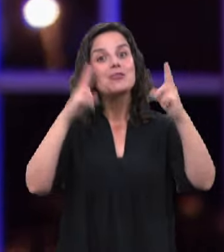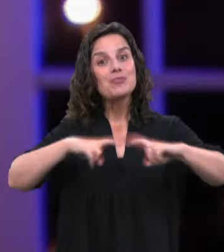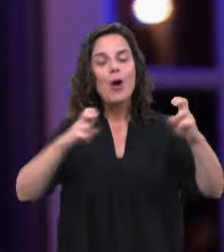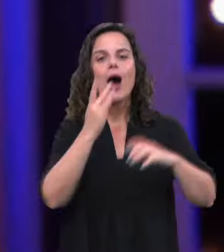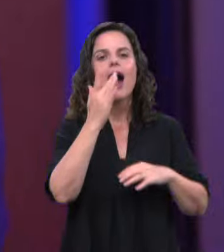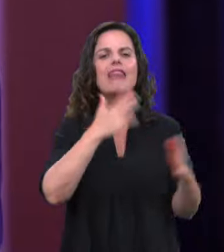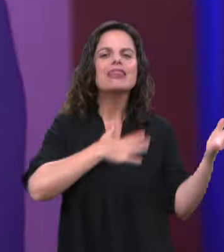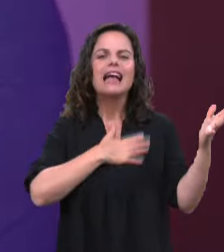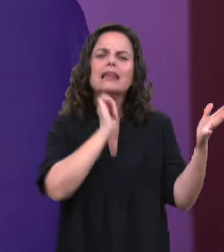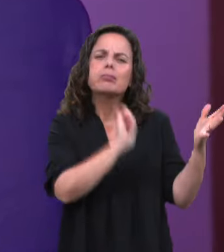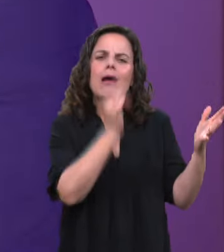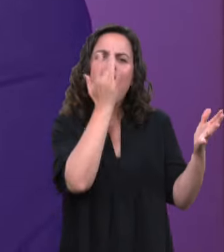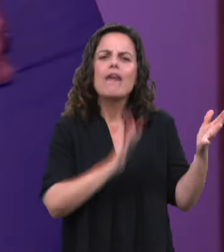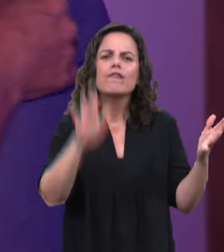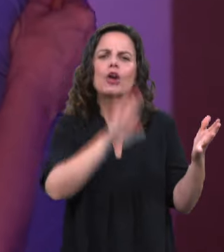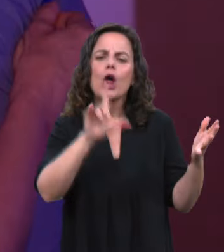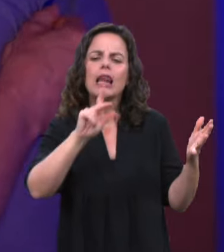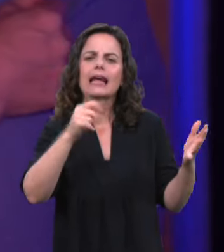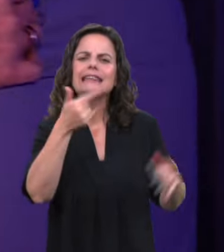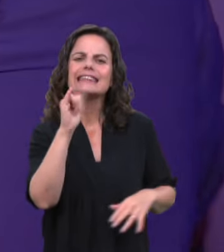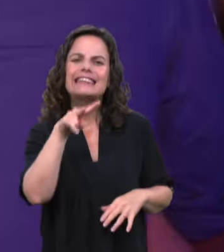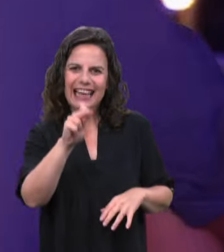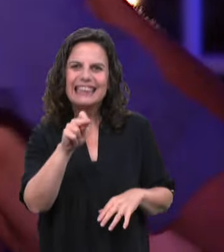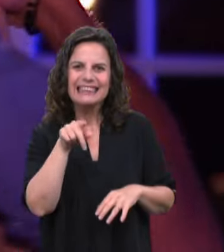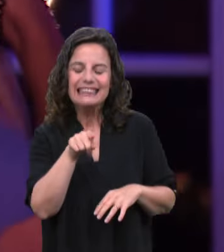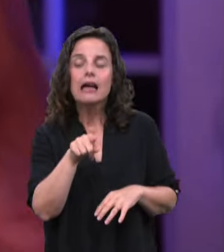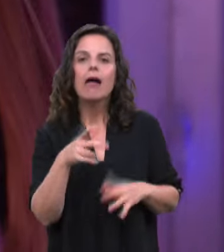danças afro-latinas e, de facto,